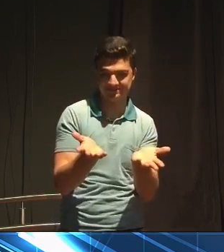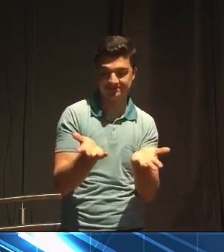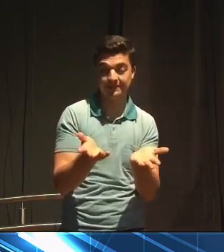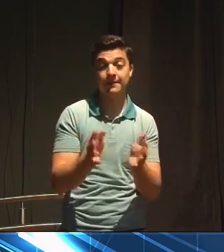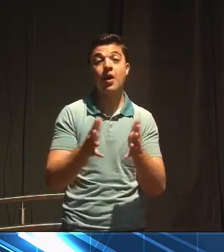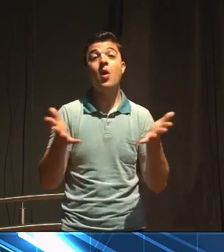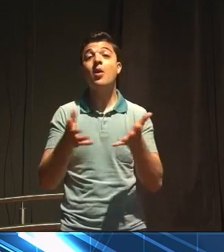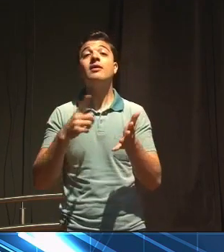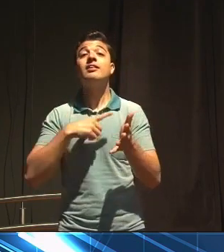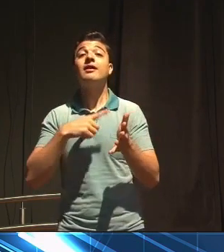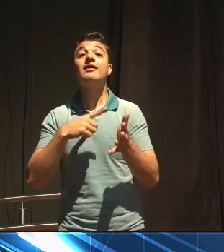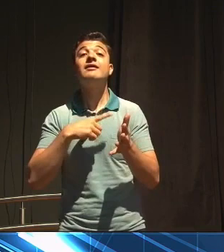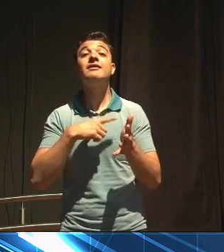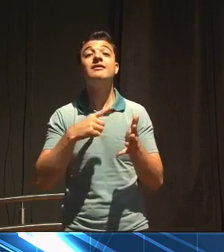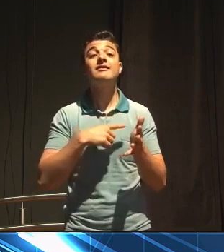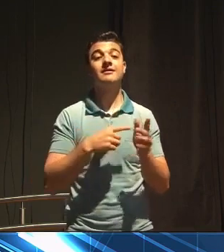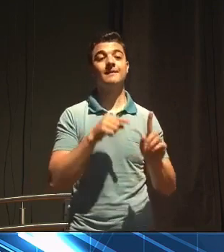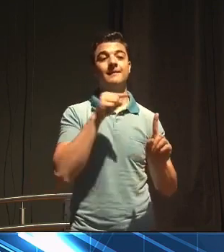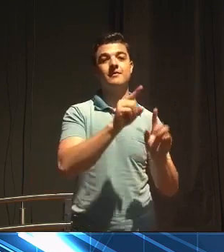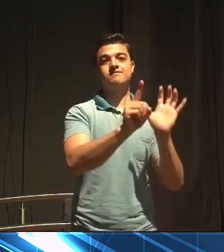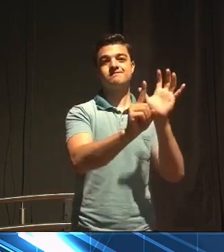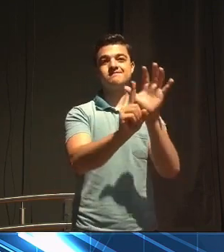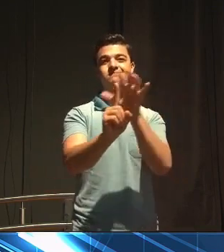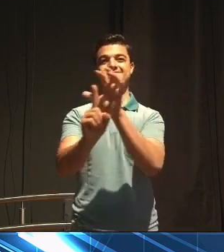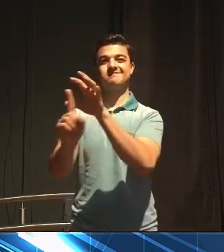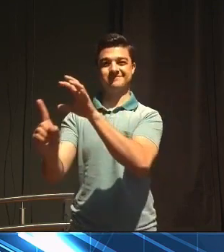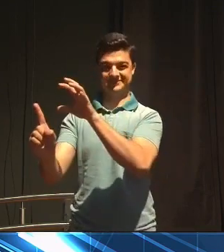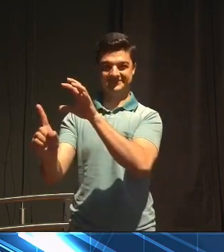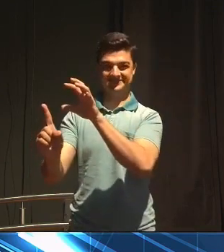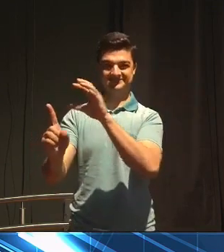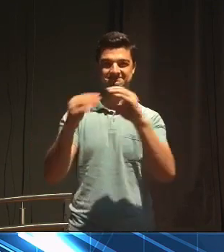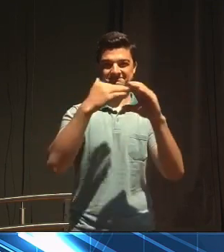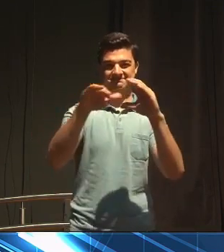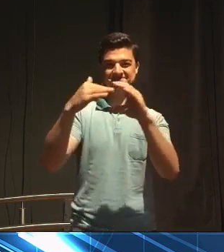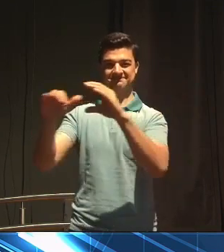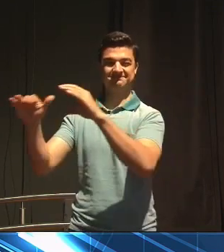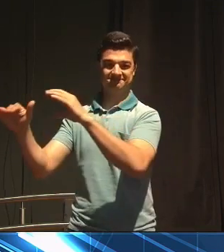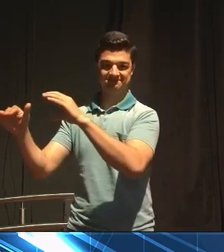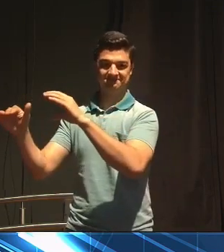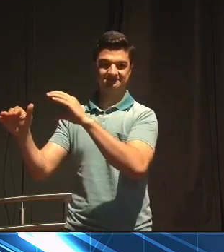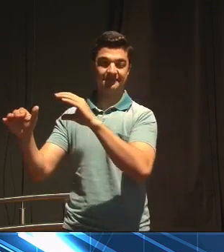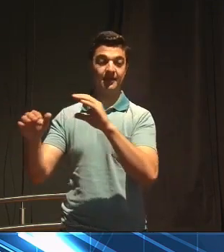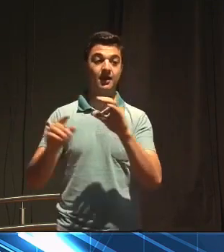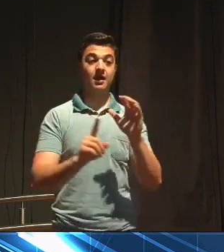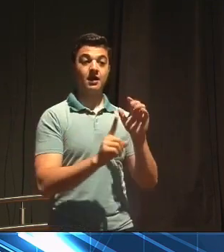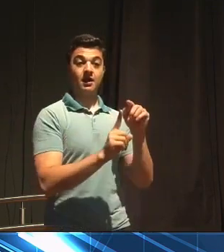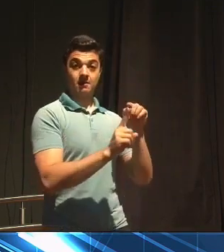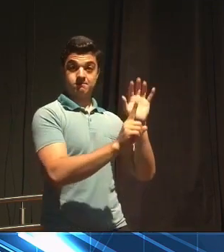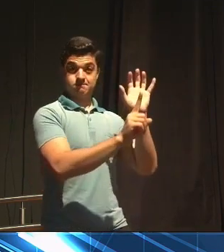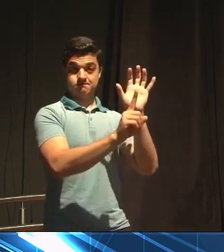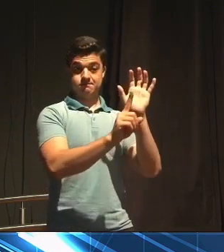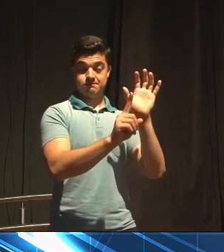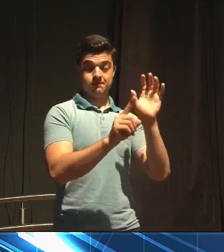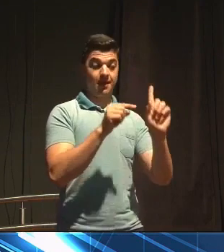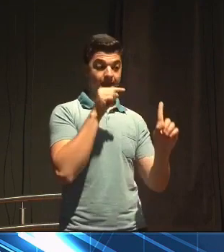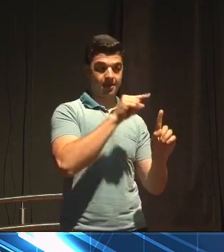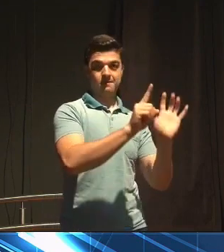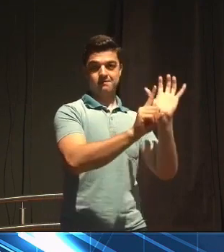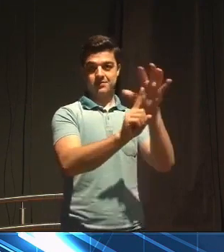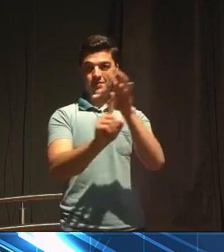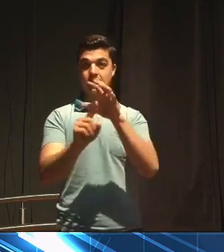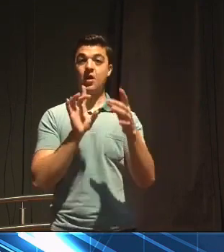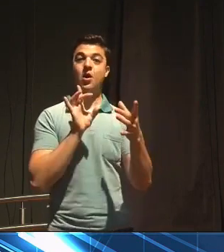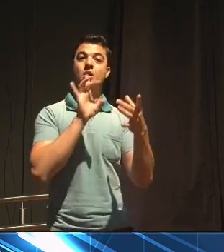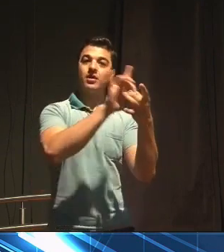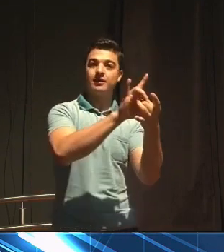influenciadores digital, conectando interessados em tecnologia com instituições de ensino de tecnologia, porque que as escolas